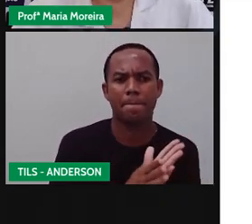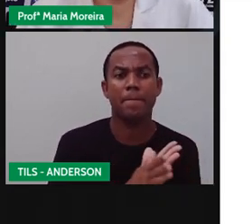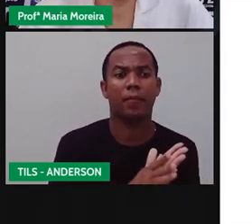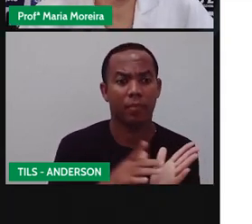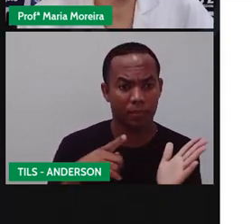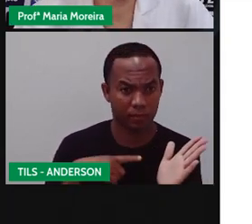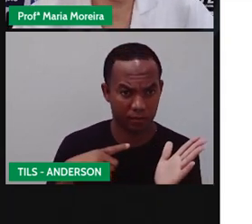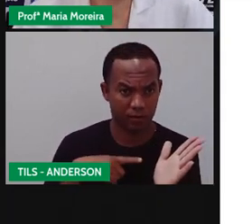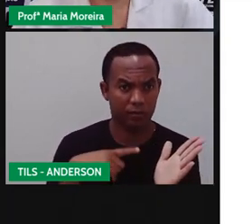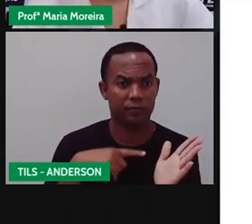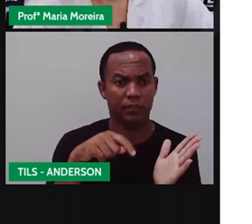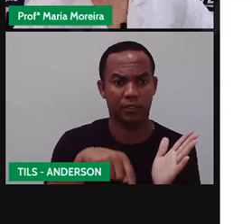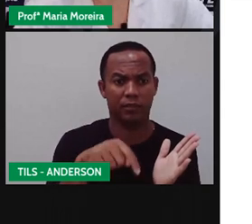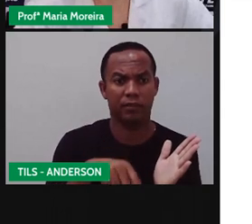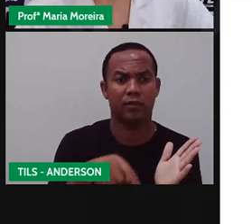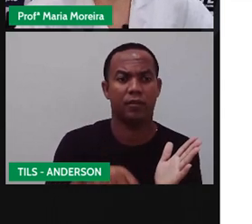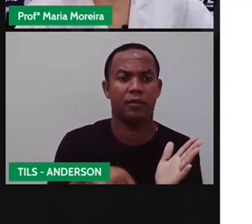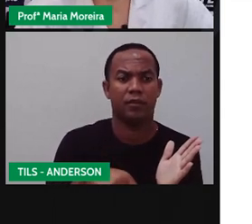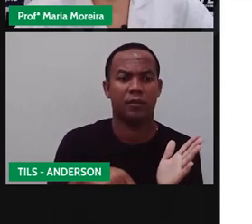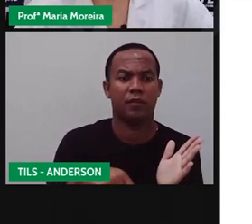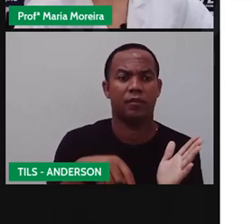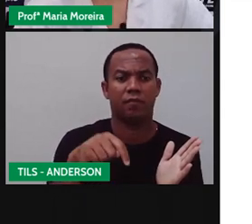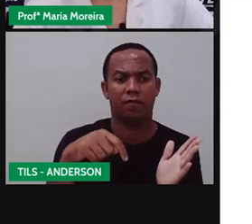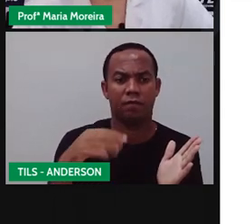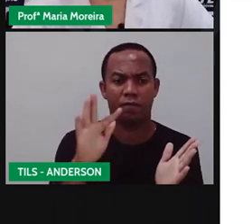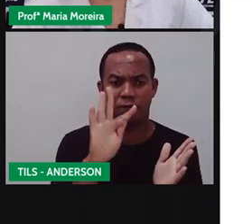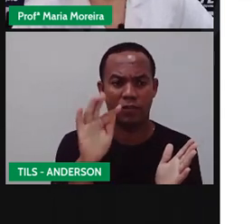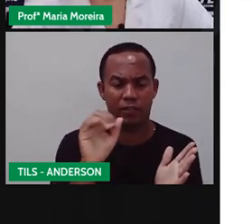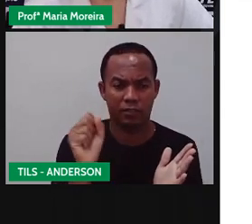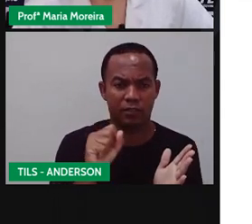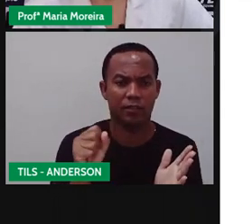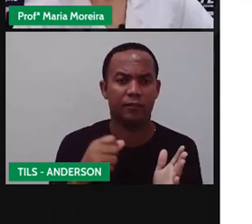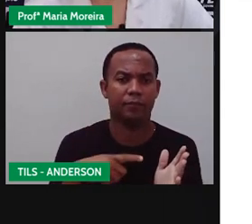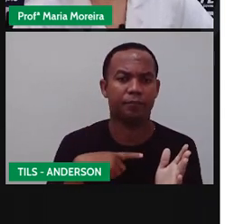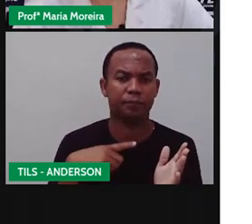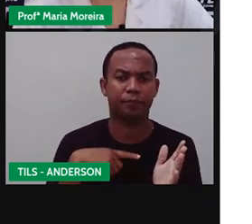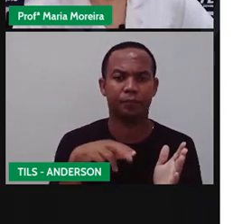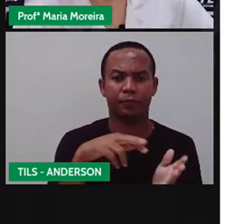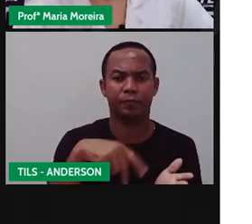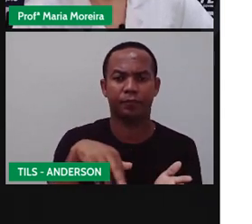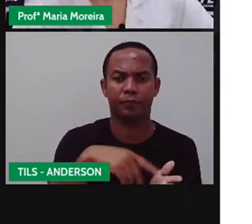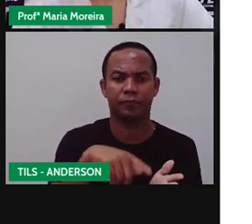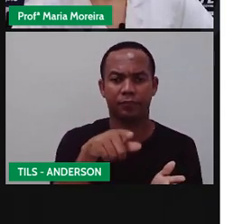valoriza bastante aqui na nossa cidade essa questão do samba de roda.